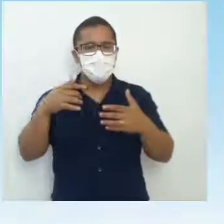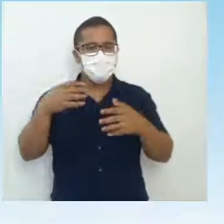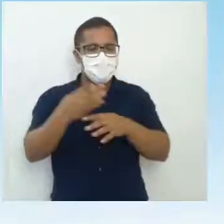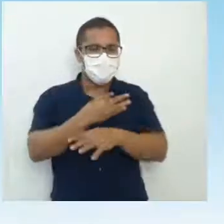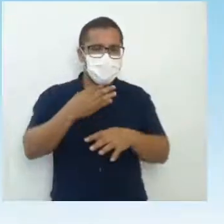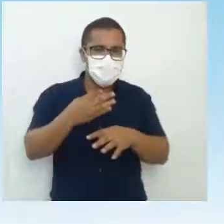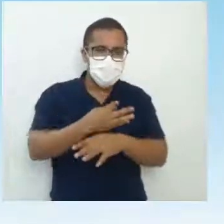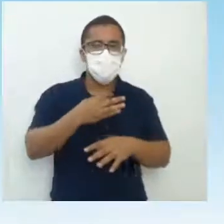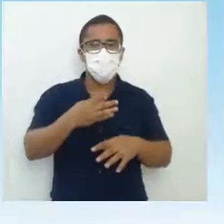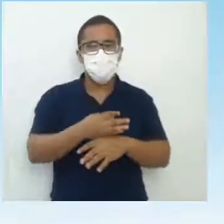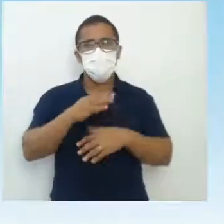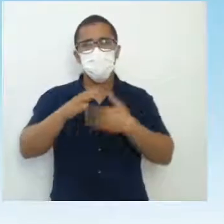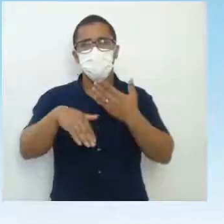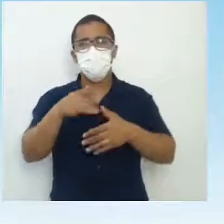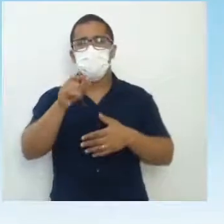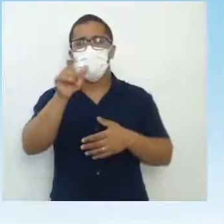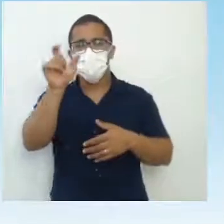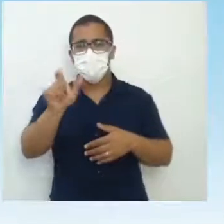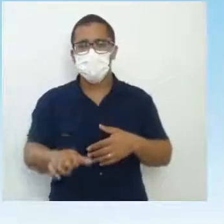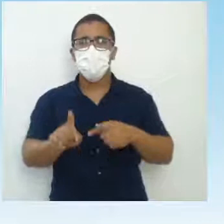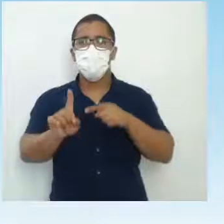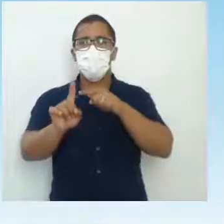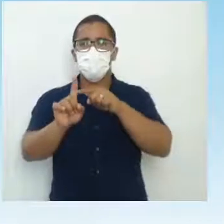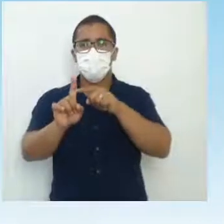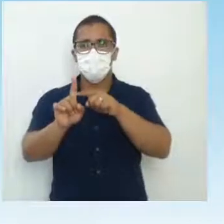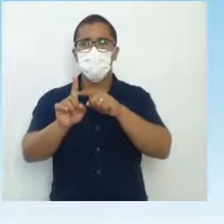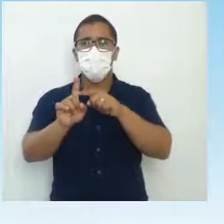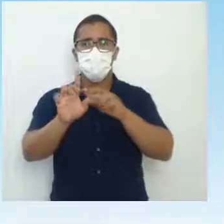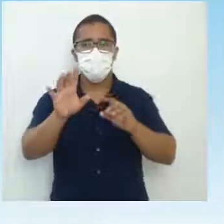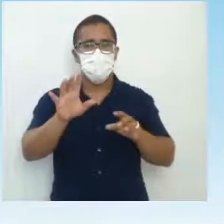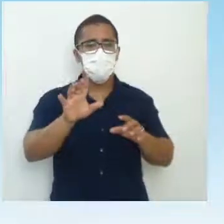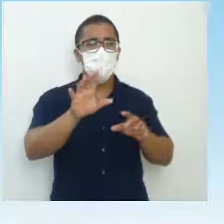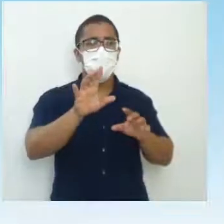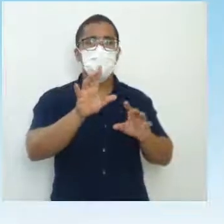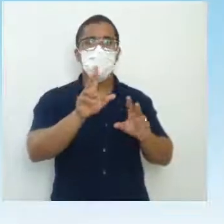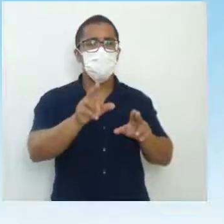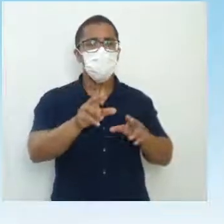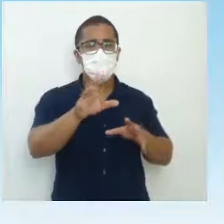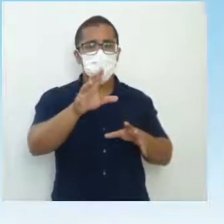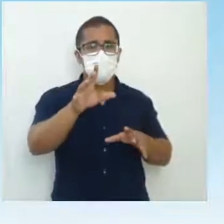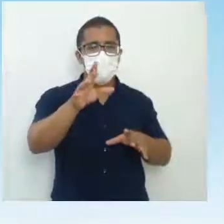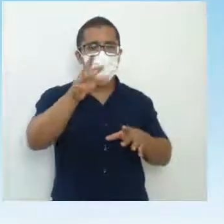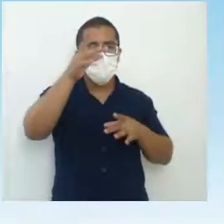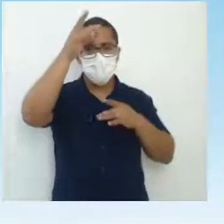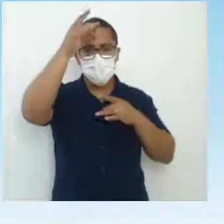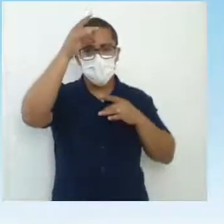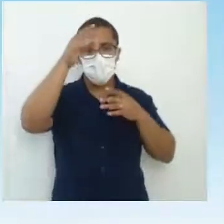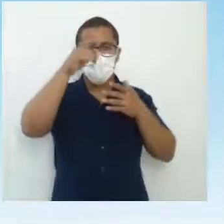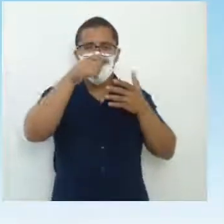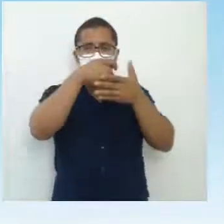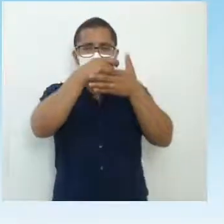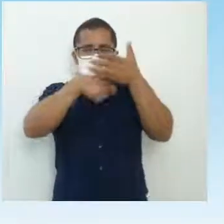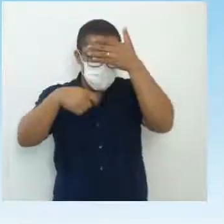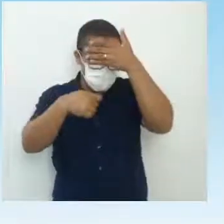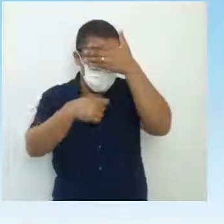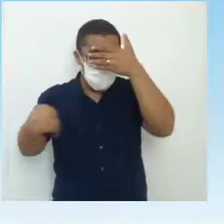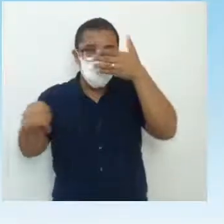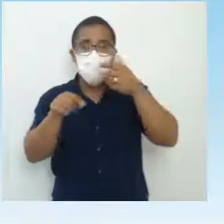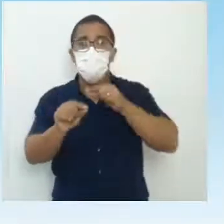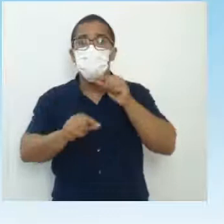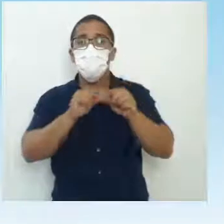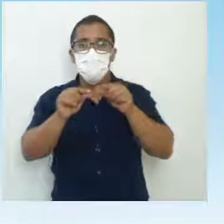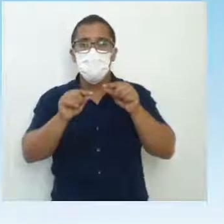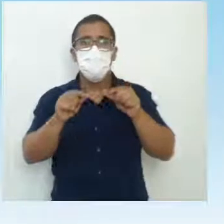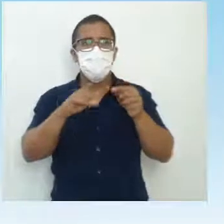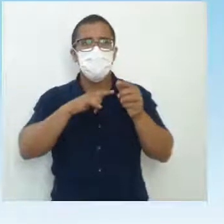clarividência, pois ela foi adotada de mediunidade universal, isto é, possuía todos os tipos